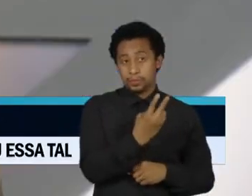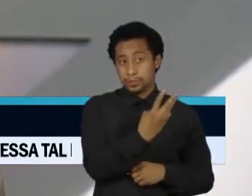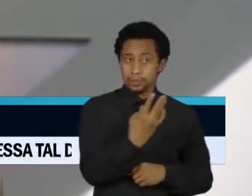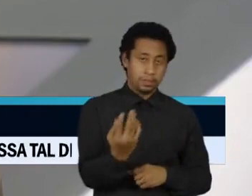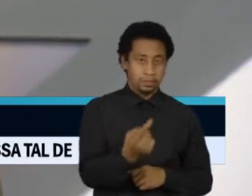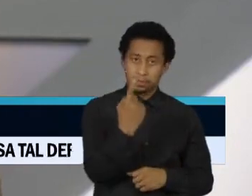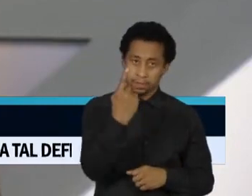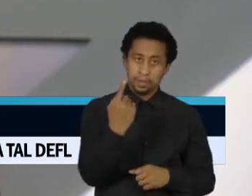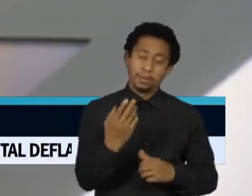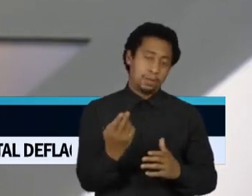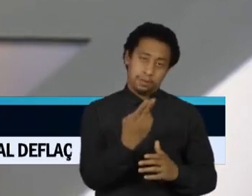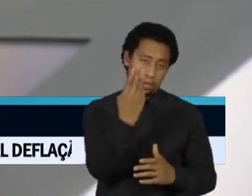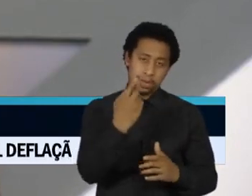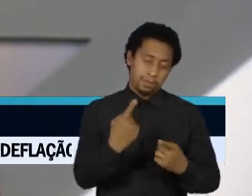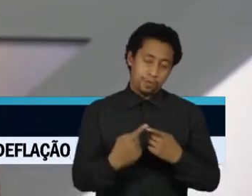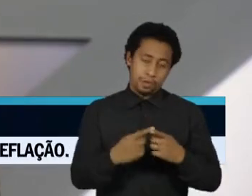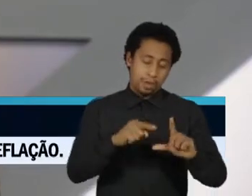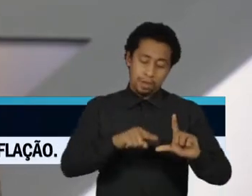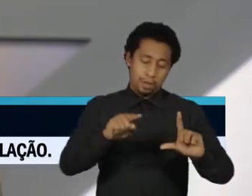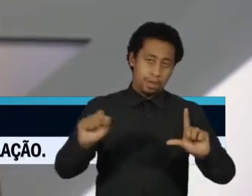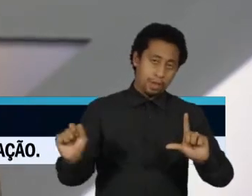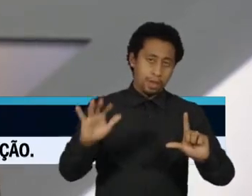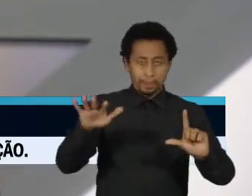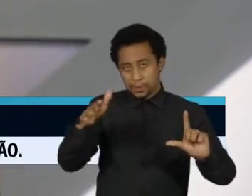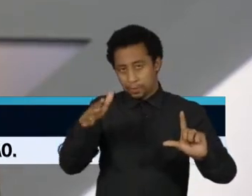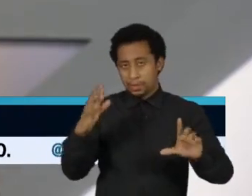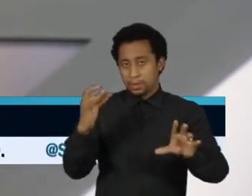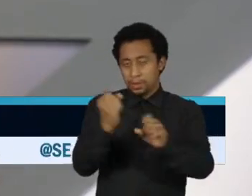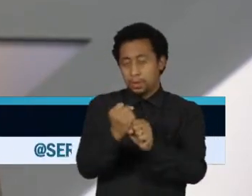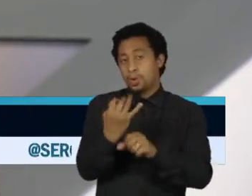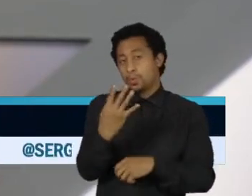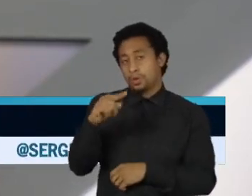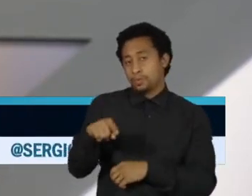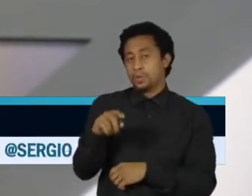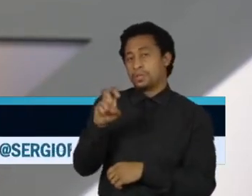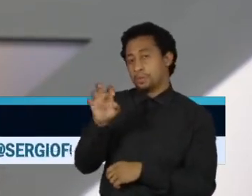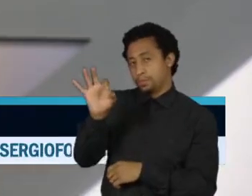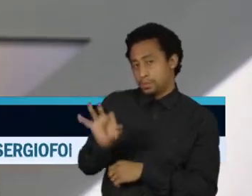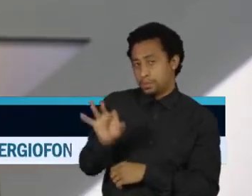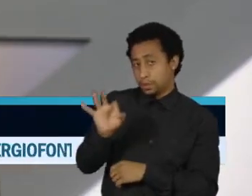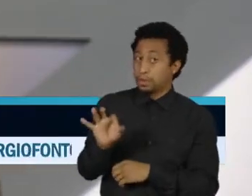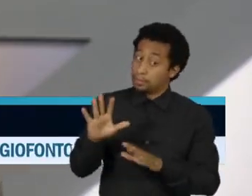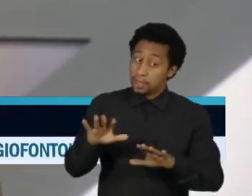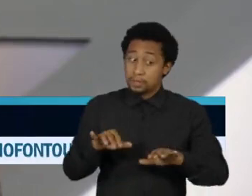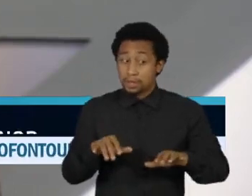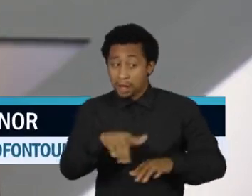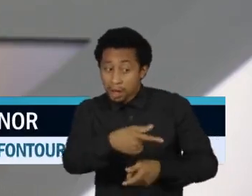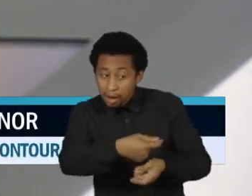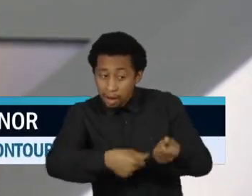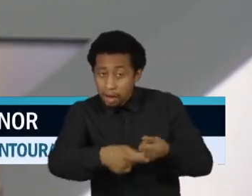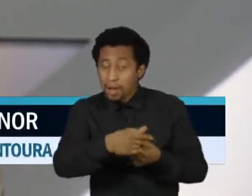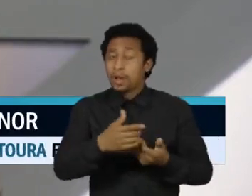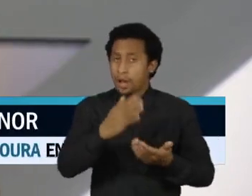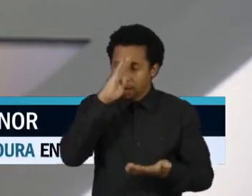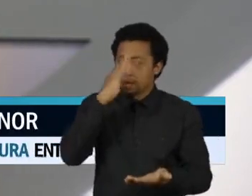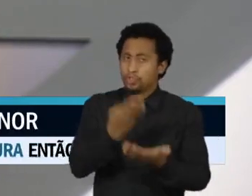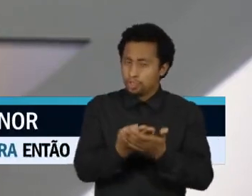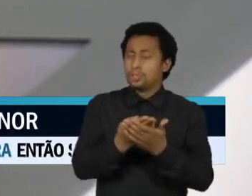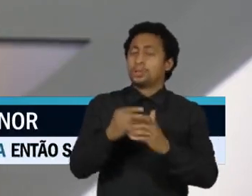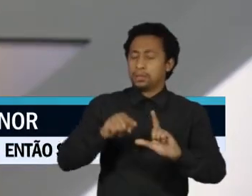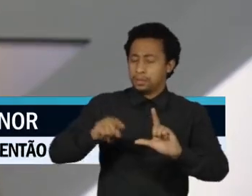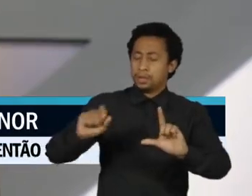inflação um pouco acima de 4,5% no ano que vem, o mercado é mais cético, está em torno de 5,5%. Né? Ele está falando, não, na